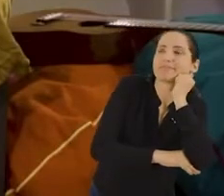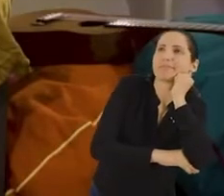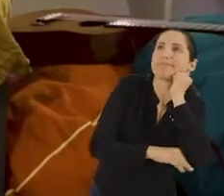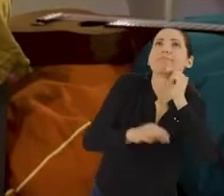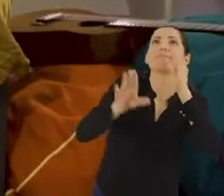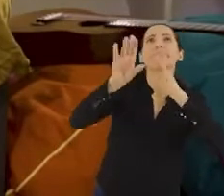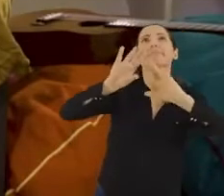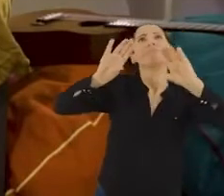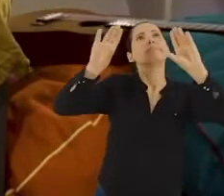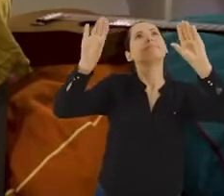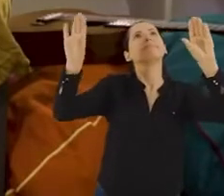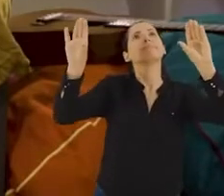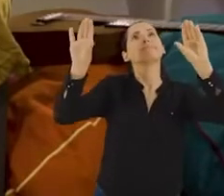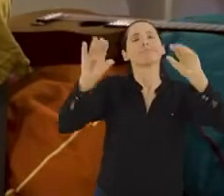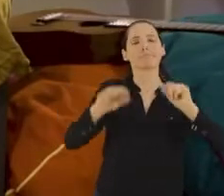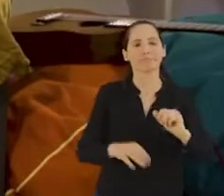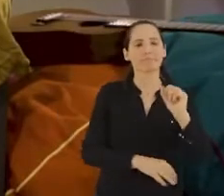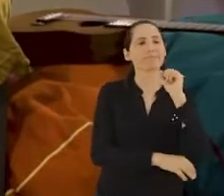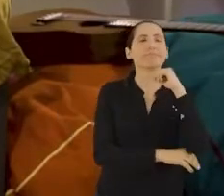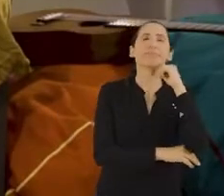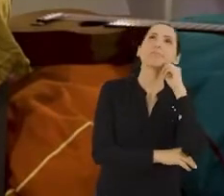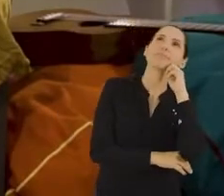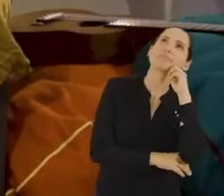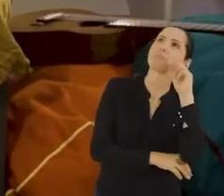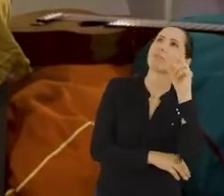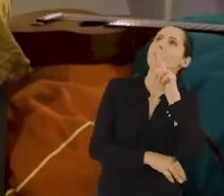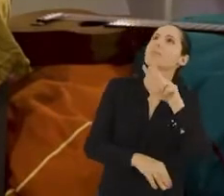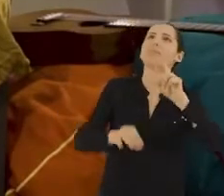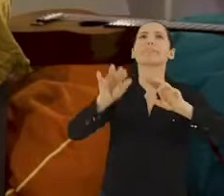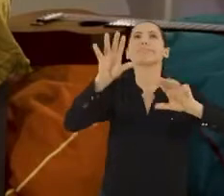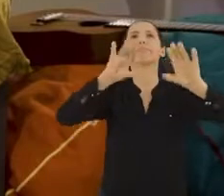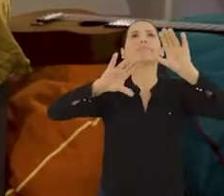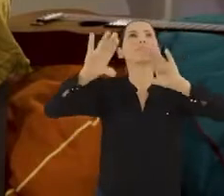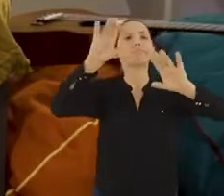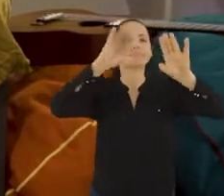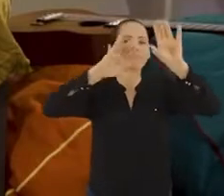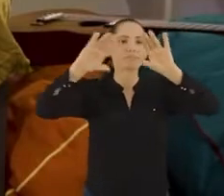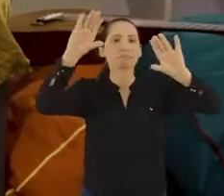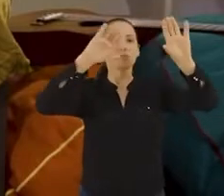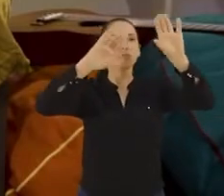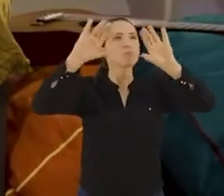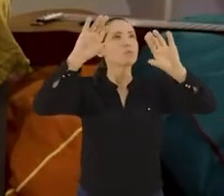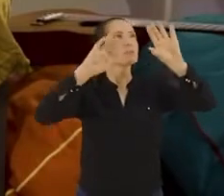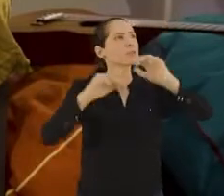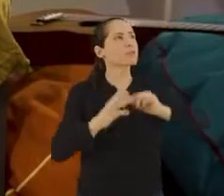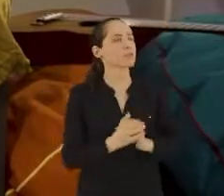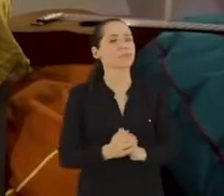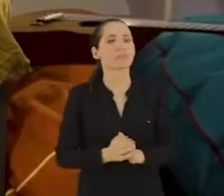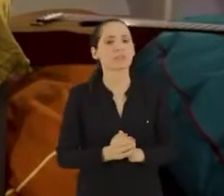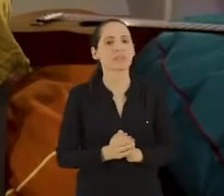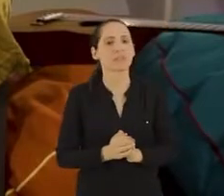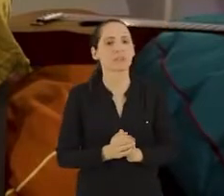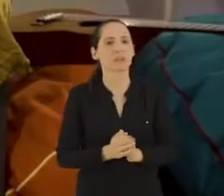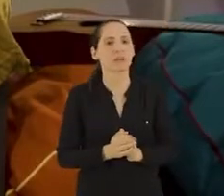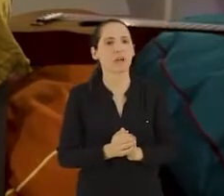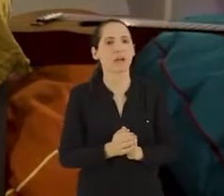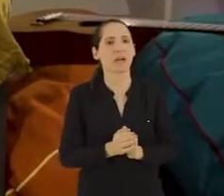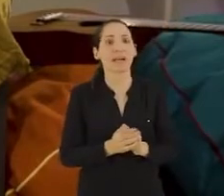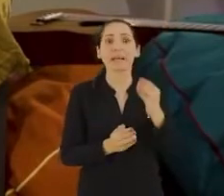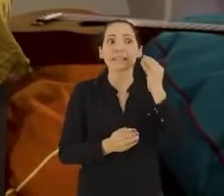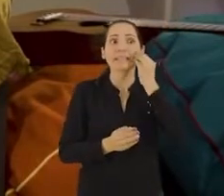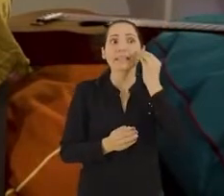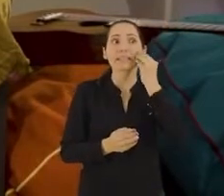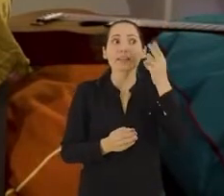olhando para o céu e observando as nuvens, tentando adivinhar que forma elas